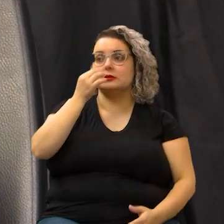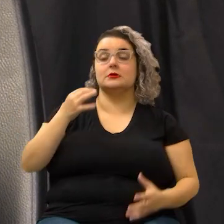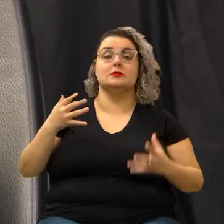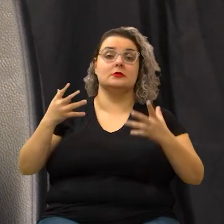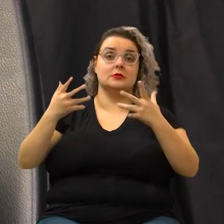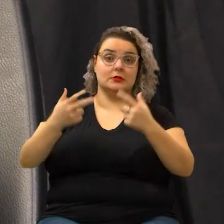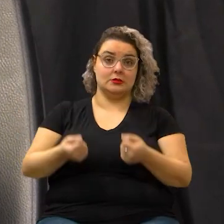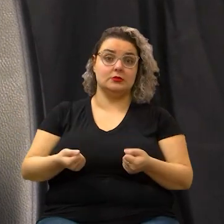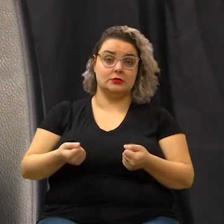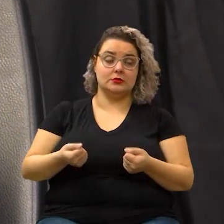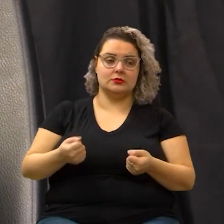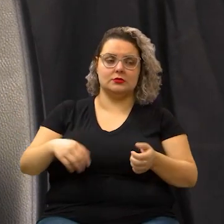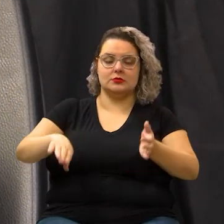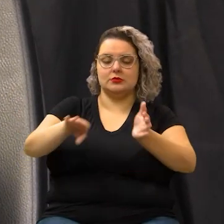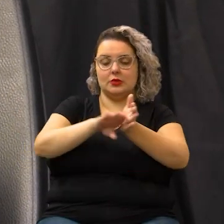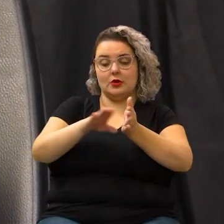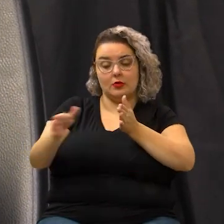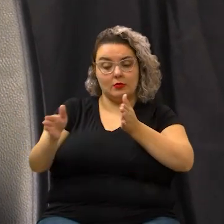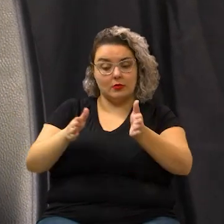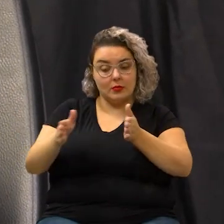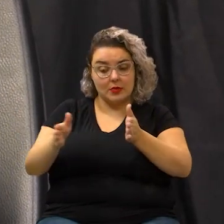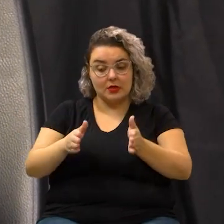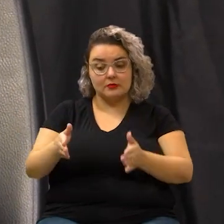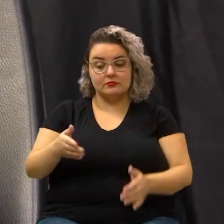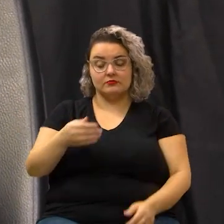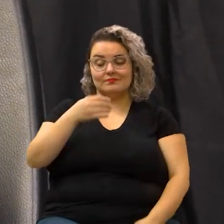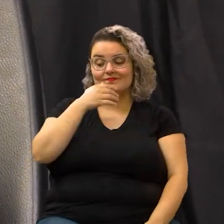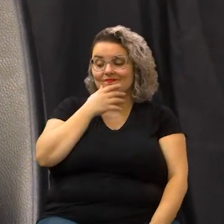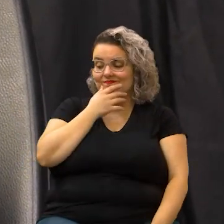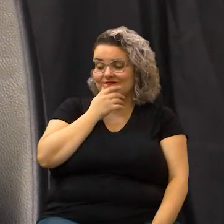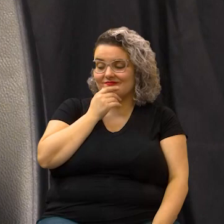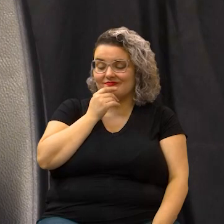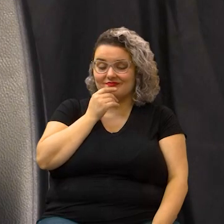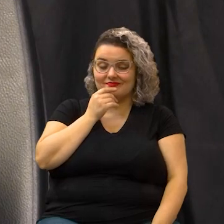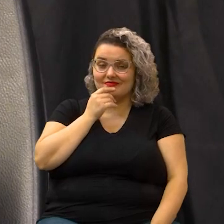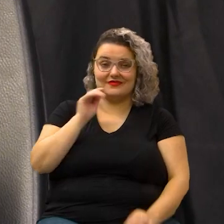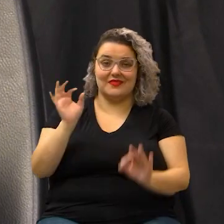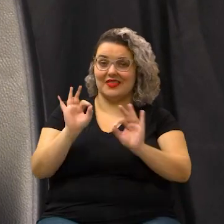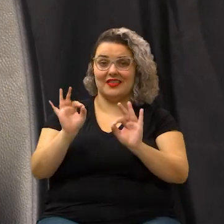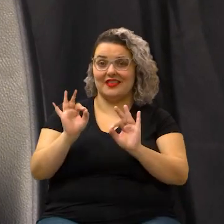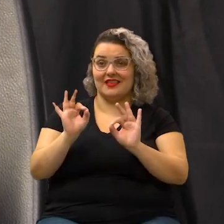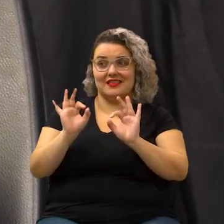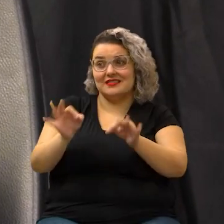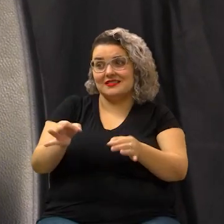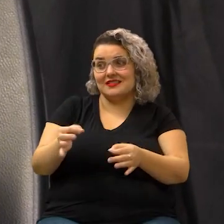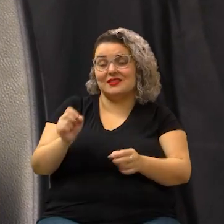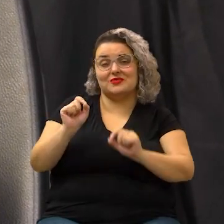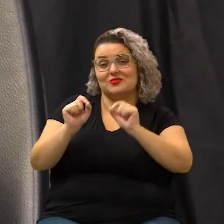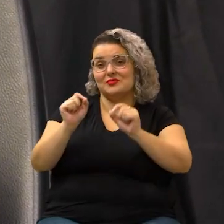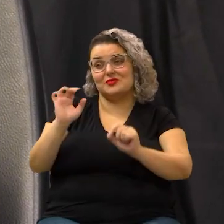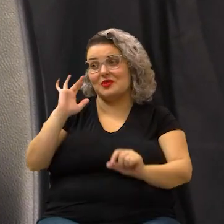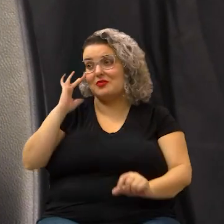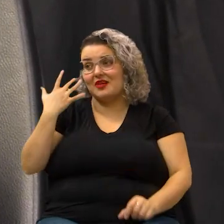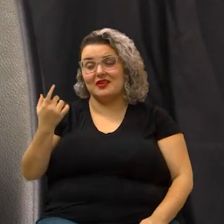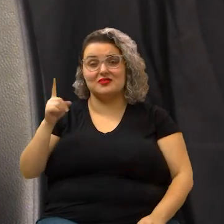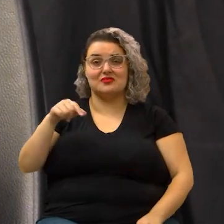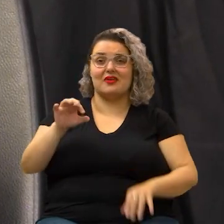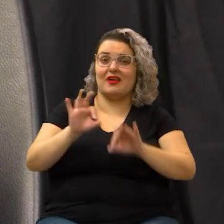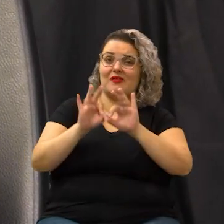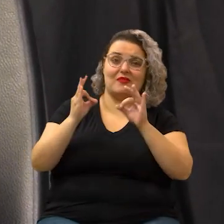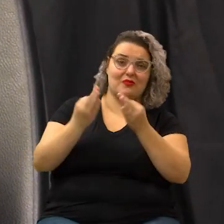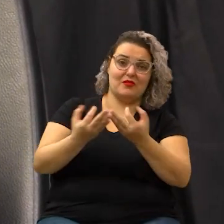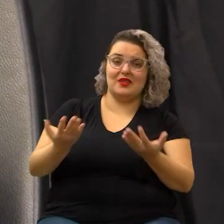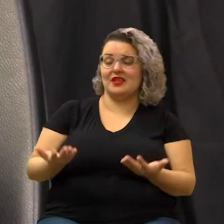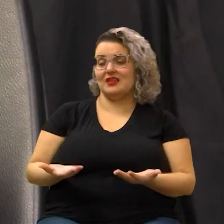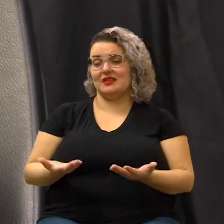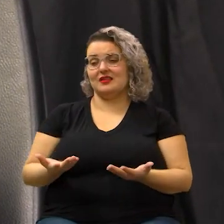Deus. Então, tudo isso, chegou uma época que eu olhei e falei, não está nada certo do que eu acho que é uma família, do que